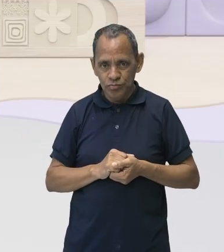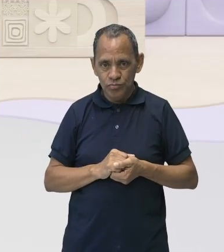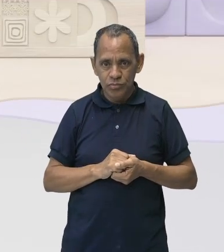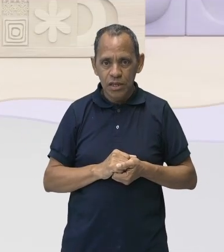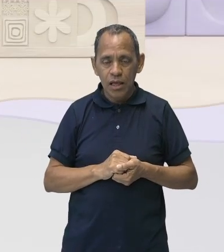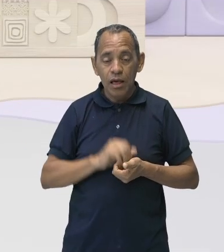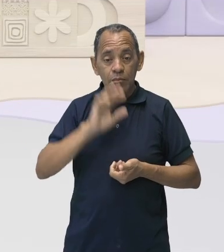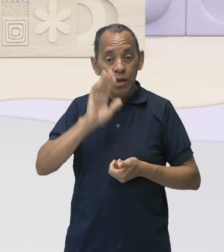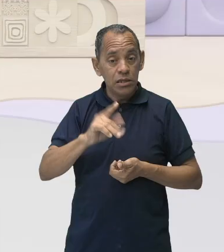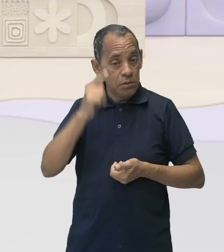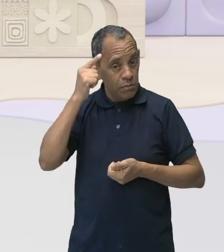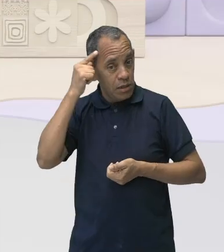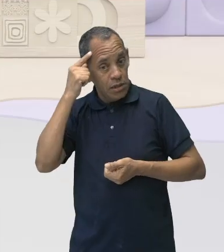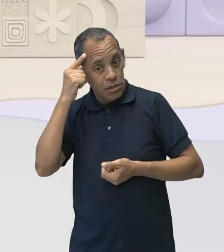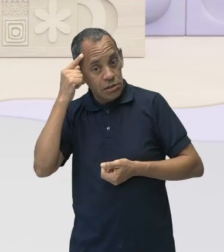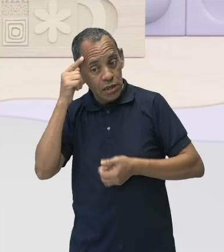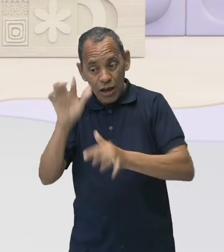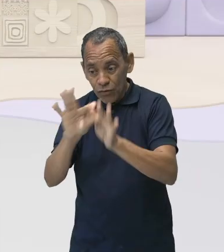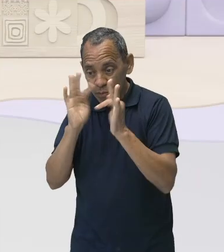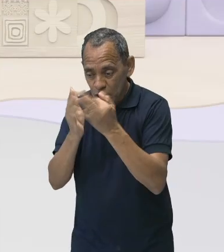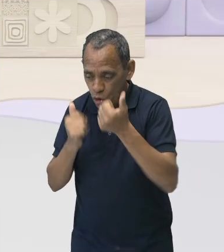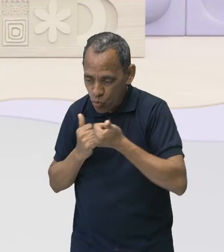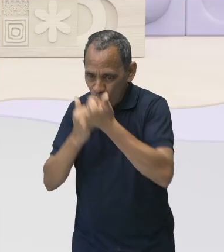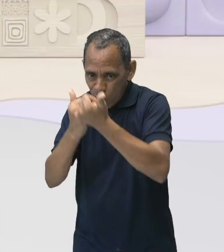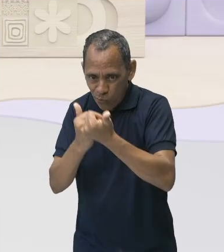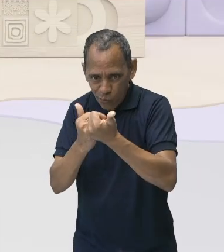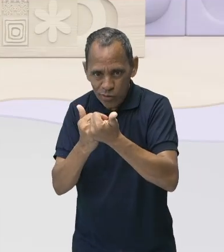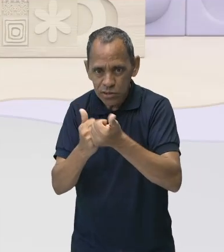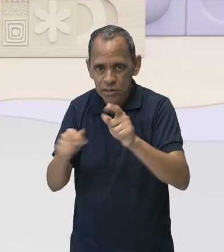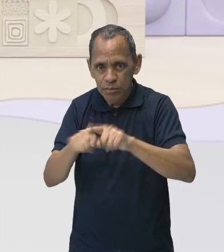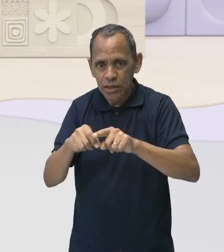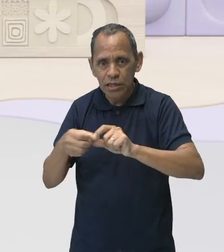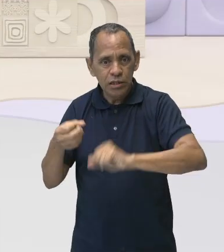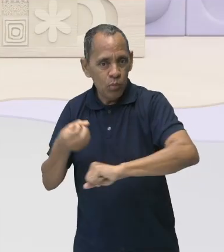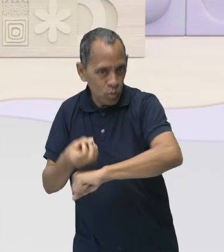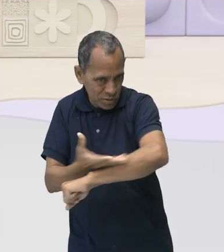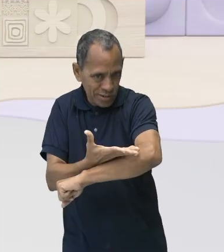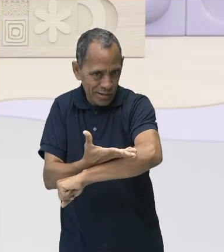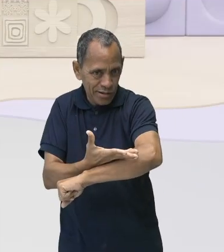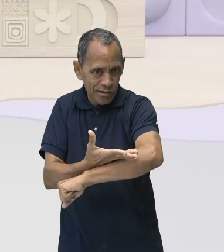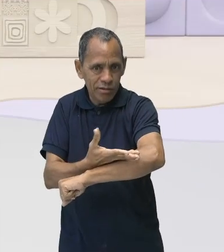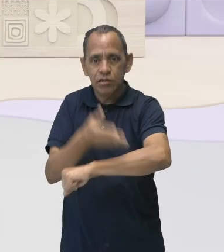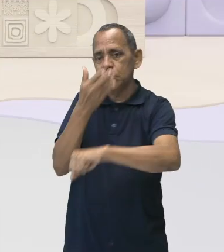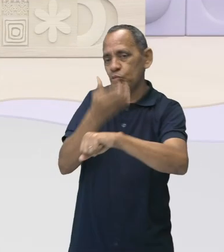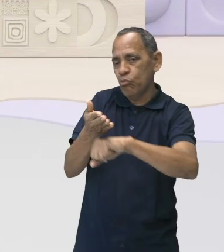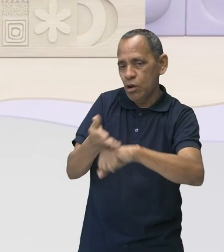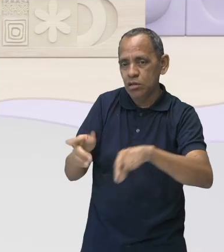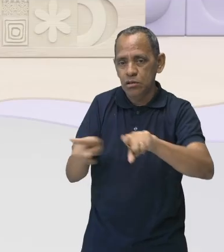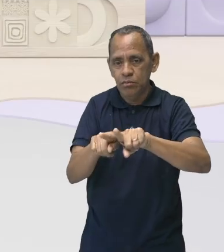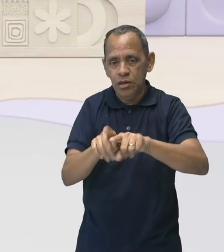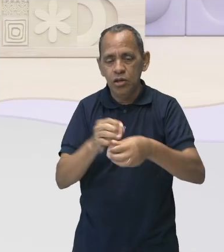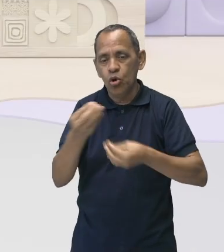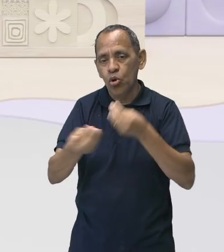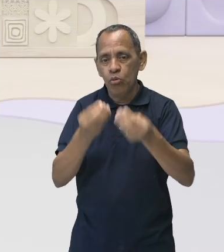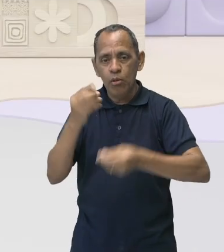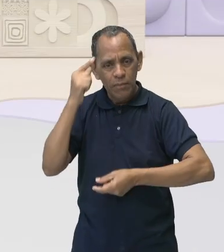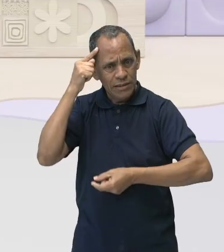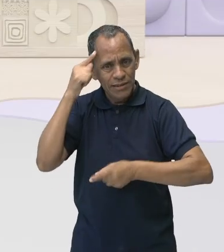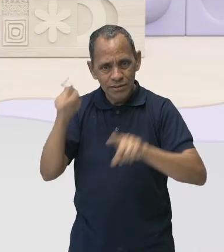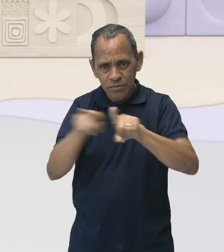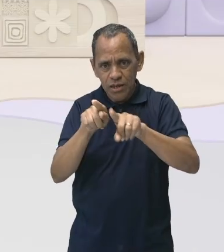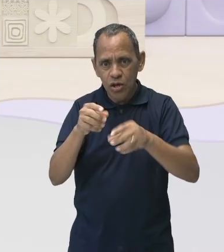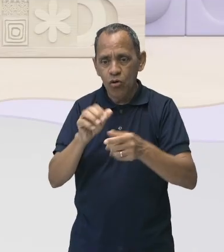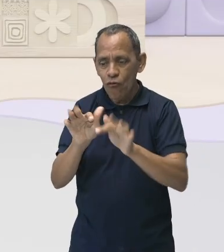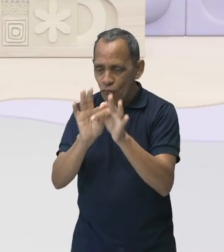pensa comigo a família como apoio, como base emocional e prática, ok? Também pensar a família a